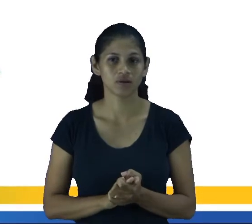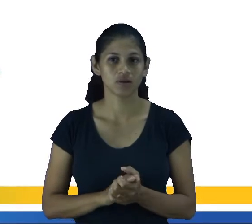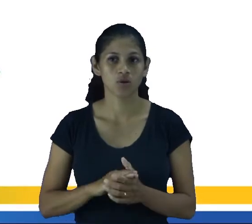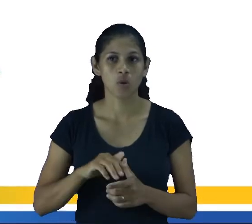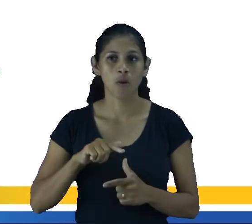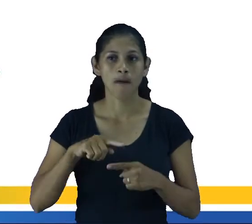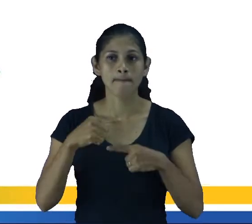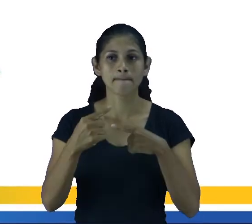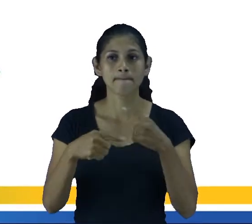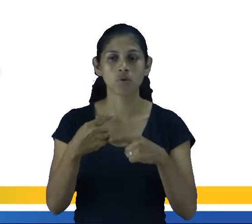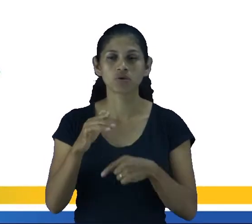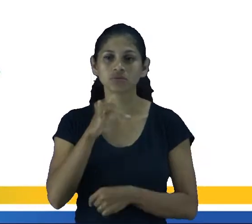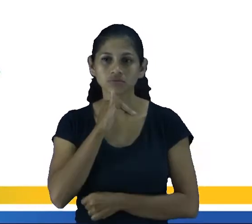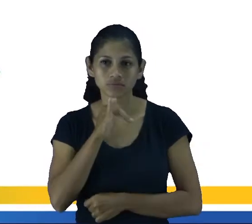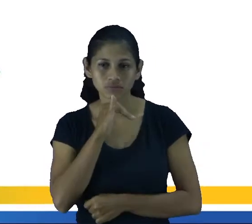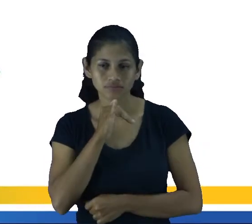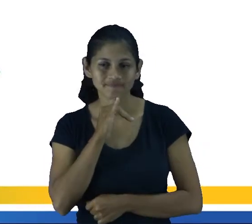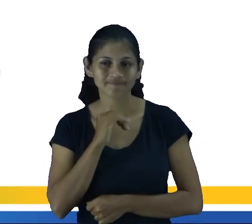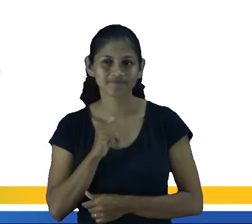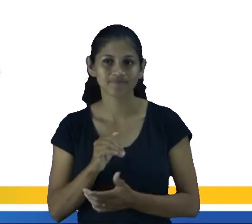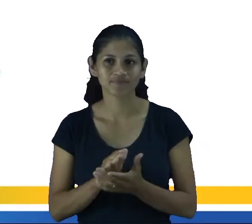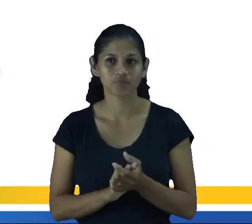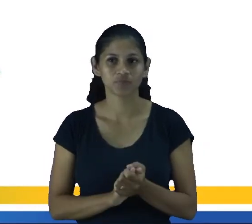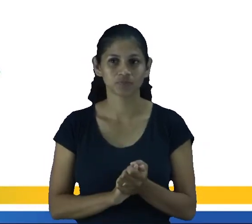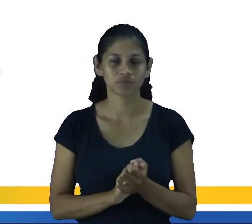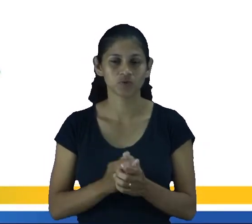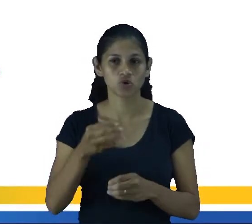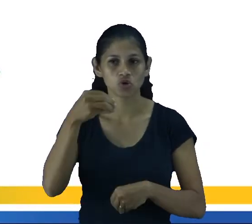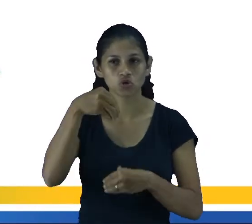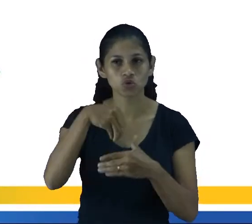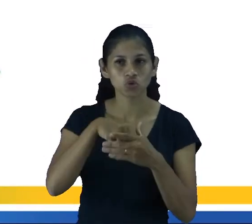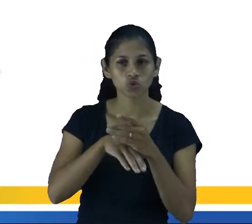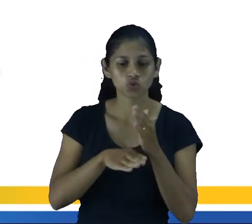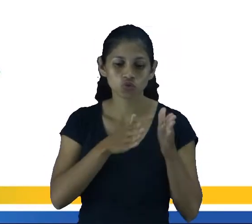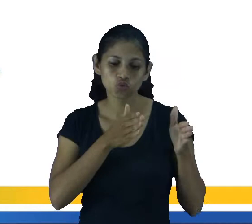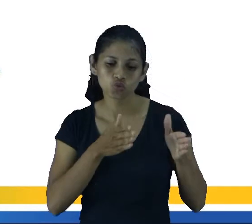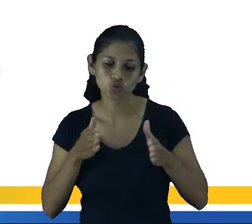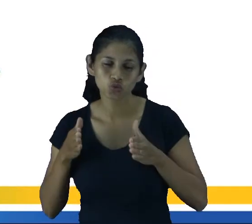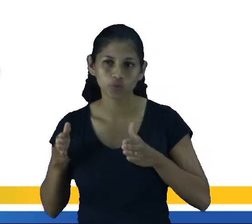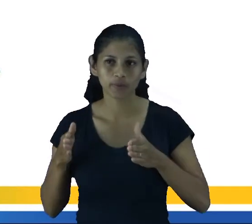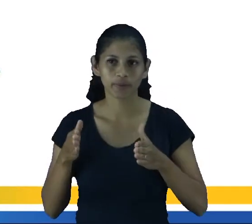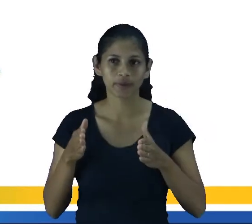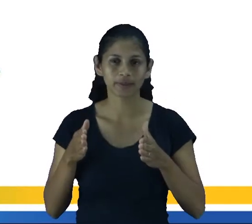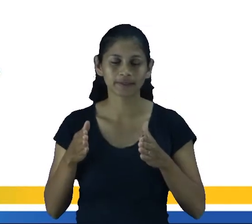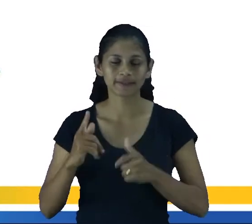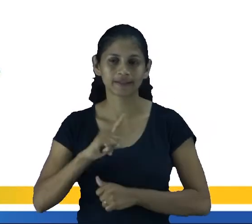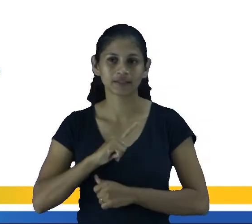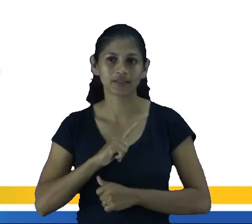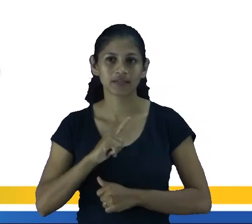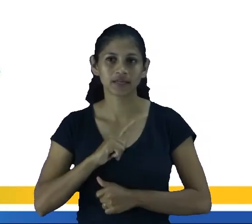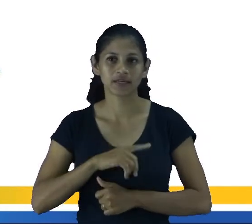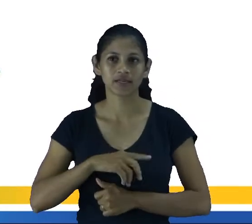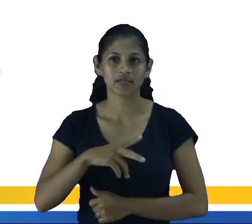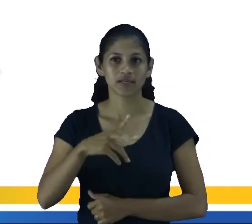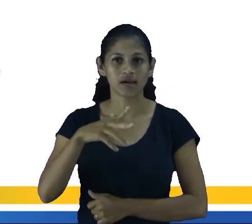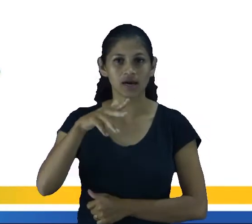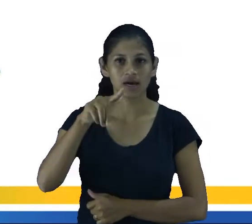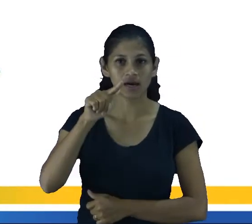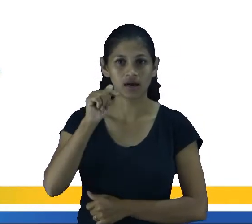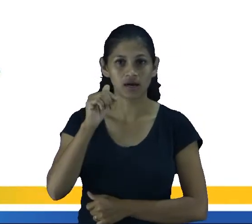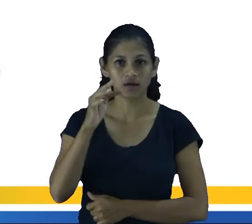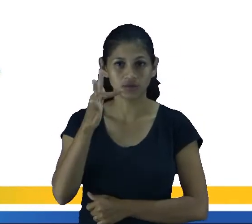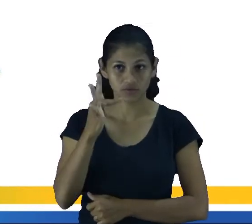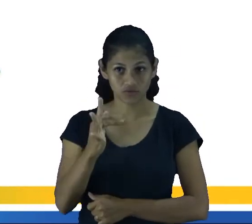exemplo. Ainda dentro dessa parte das reações de decomposição ou análise, a gente tem a fotólise, né? A fotólise